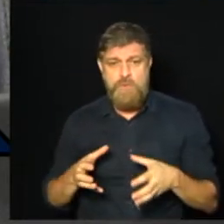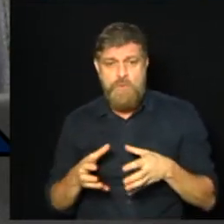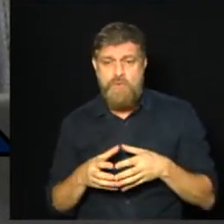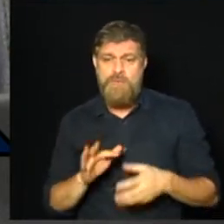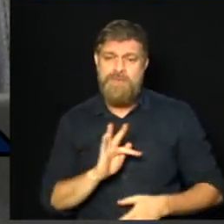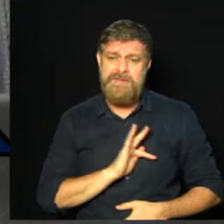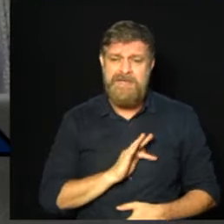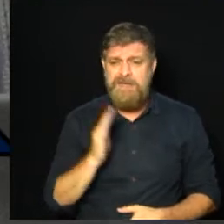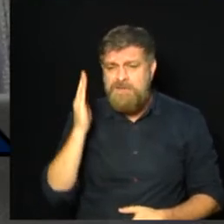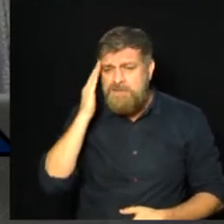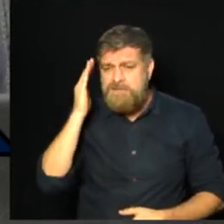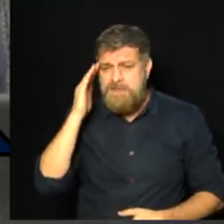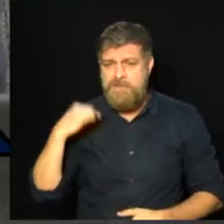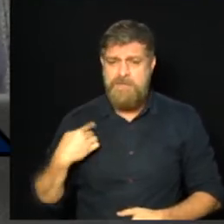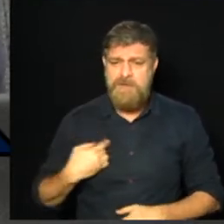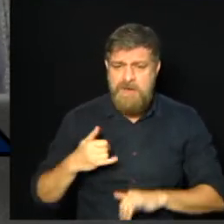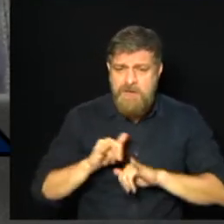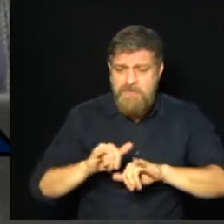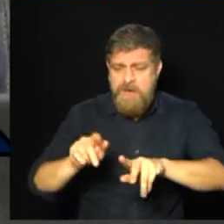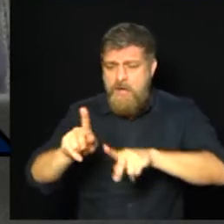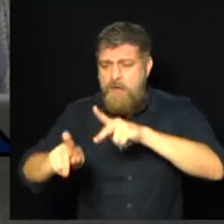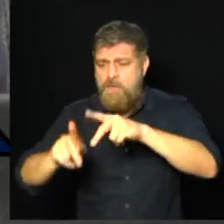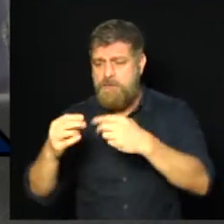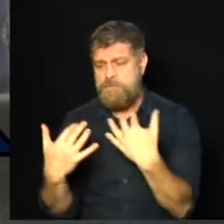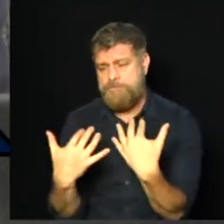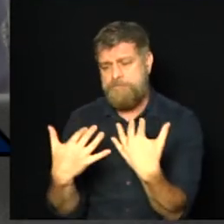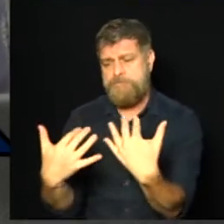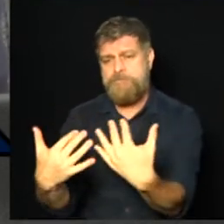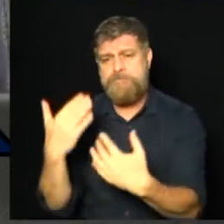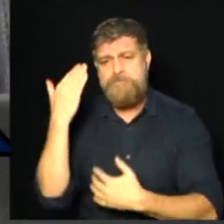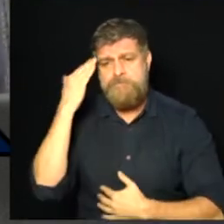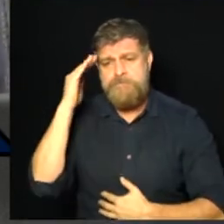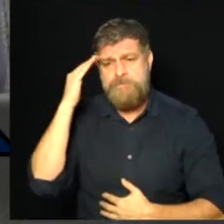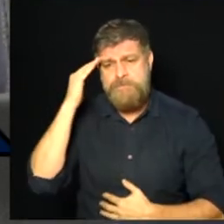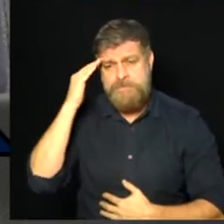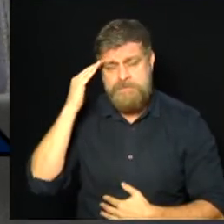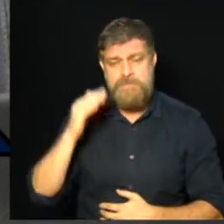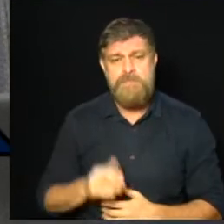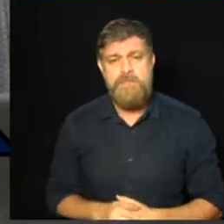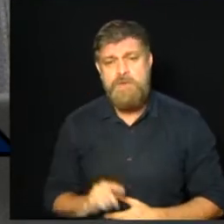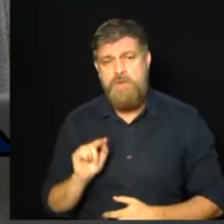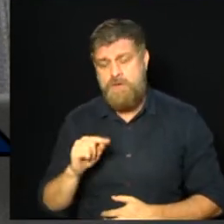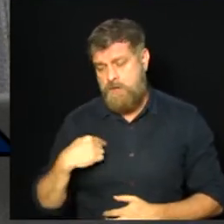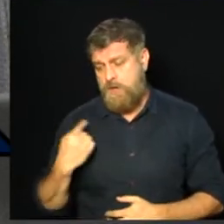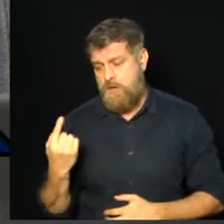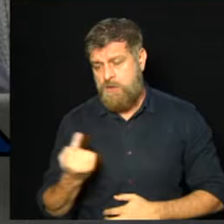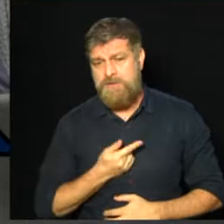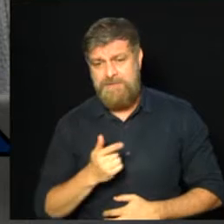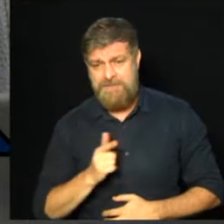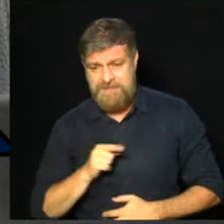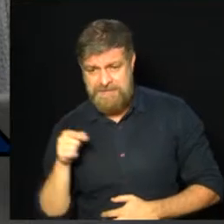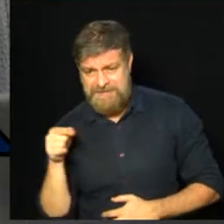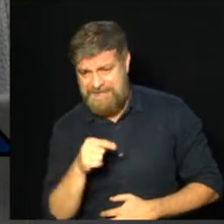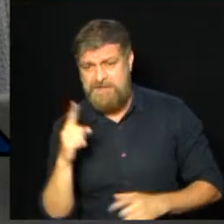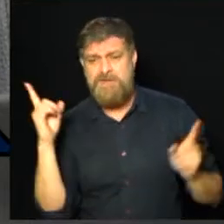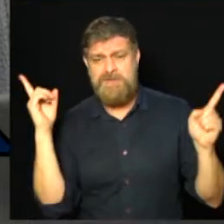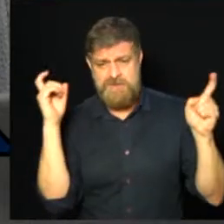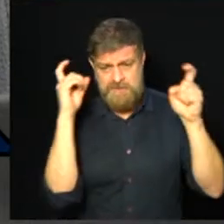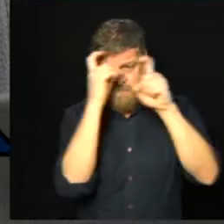sabe disso, mas digo para que a população que nos acompanha tenha certeza de que nós teremos mais